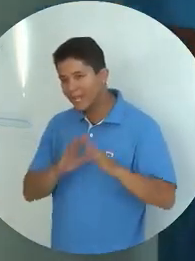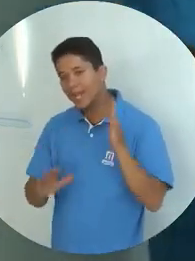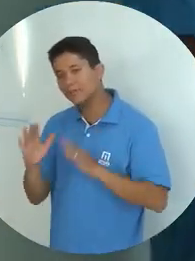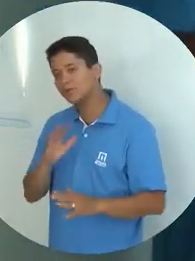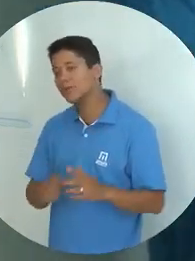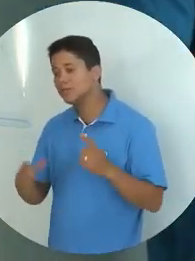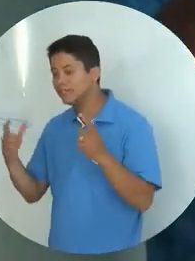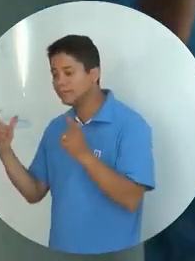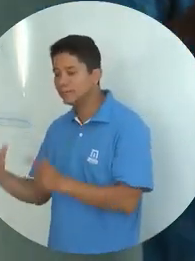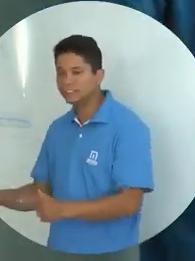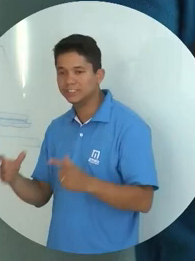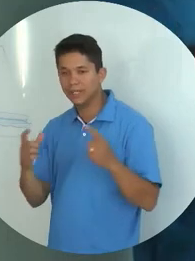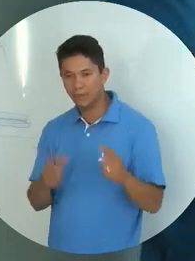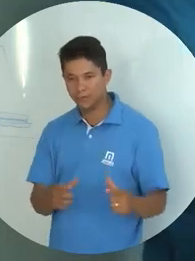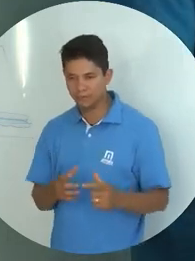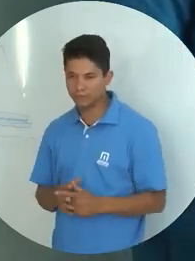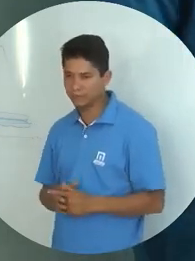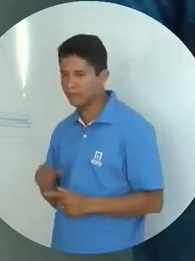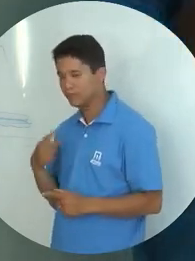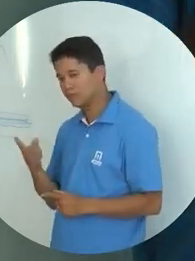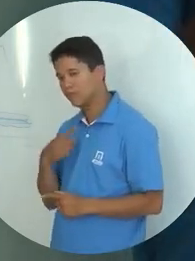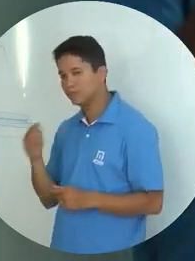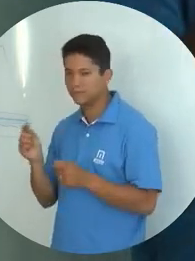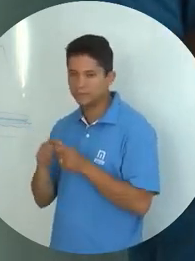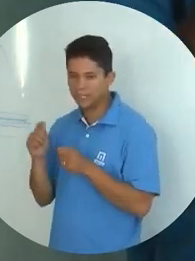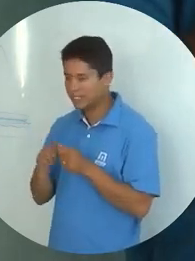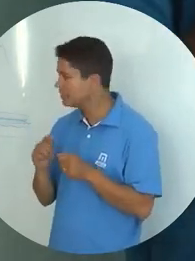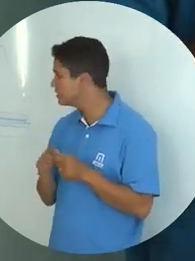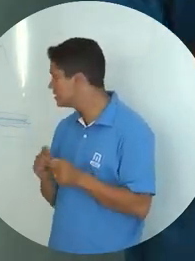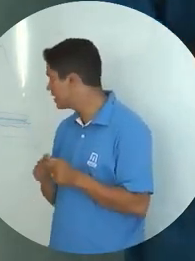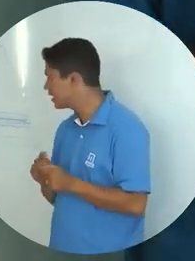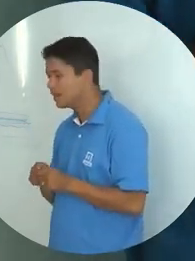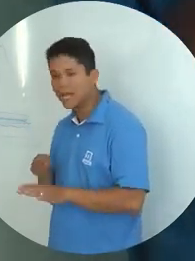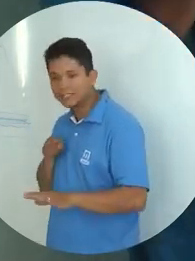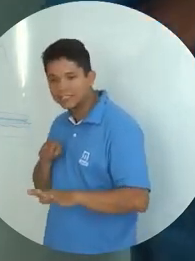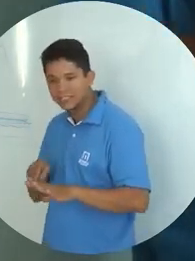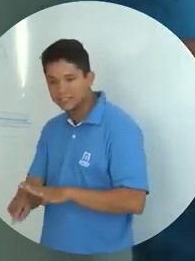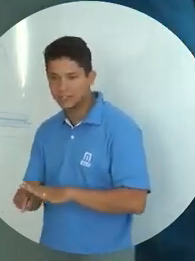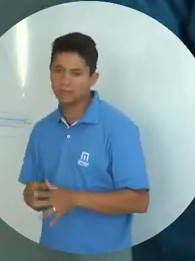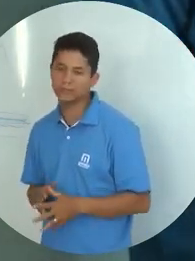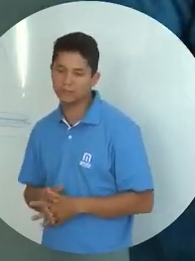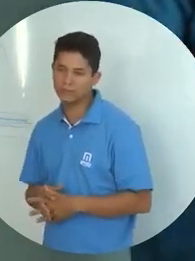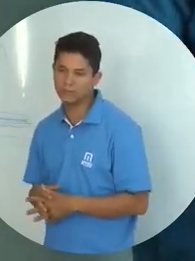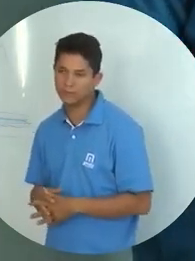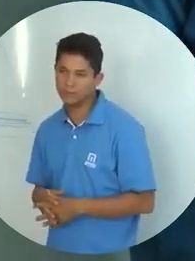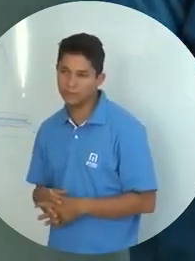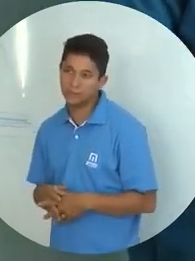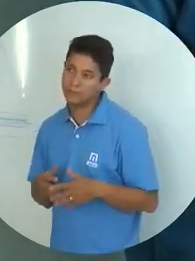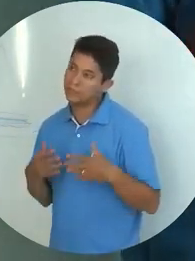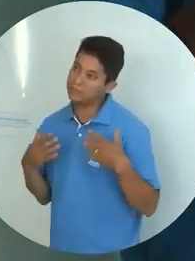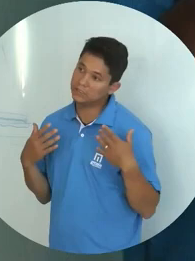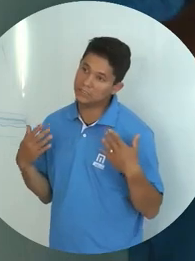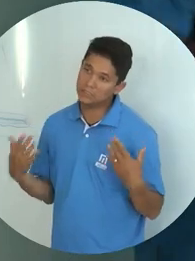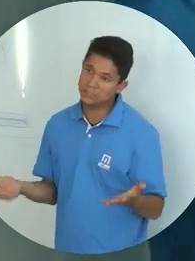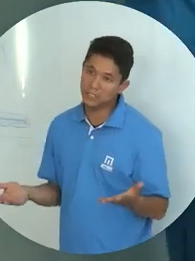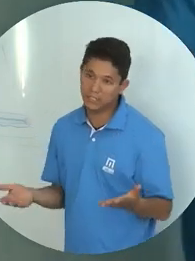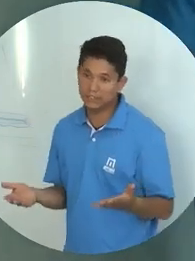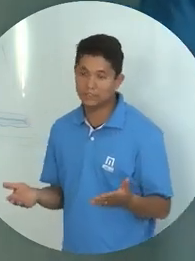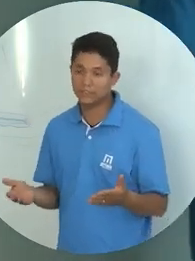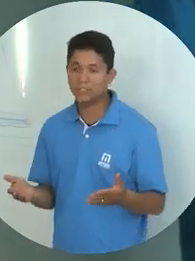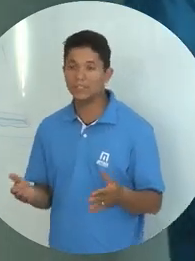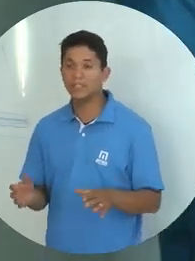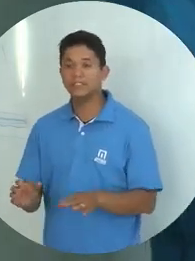que posição nós vamos estar realizando as injeções, sejam elas de calda